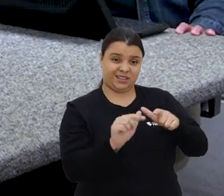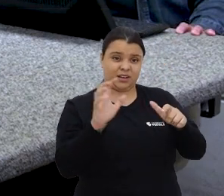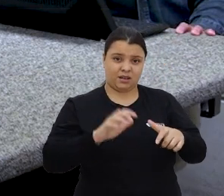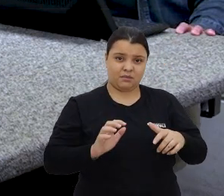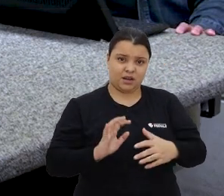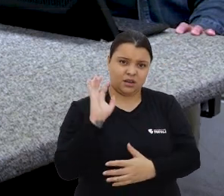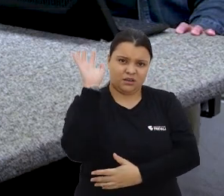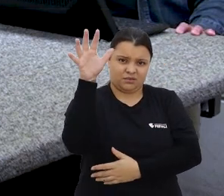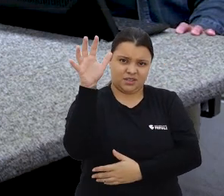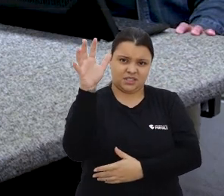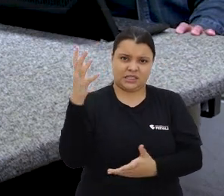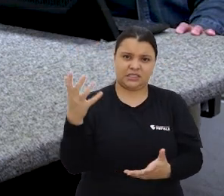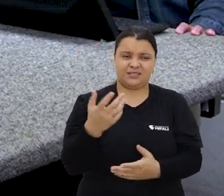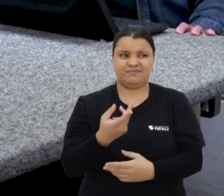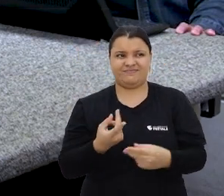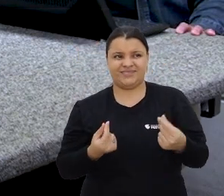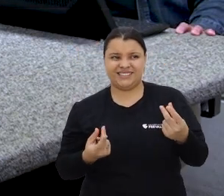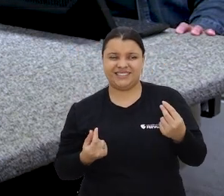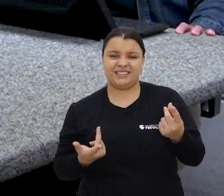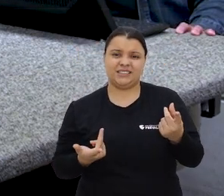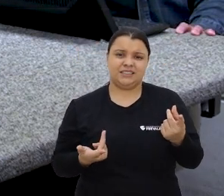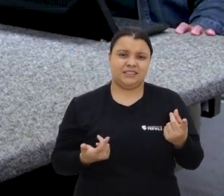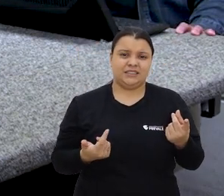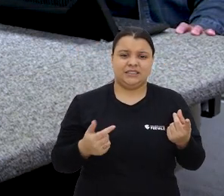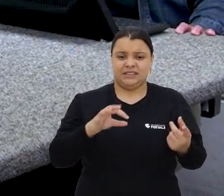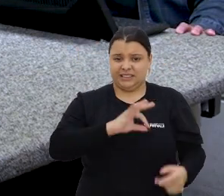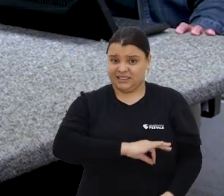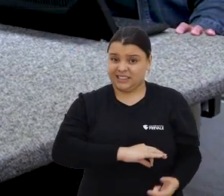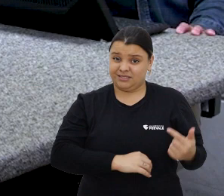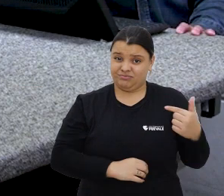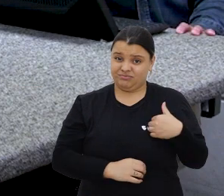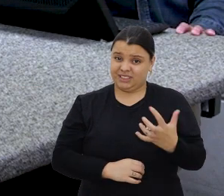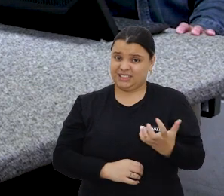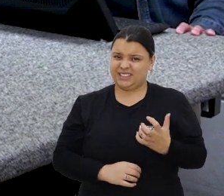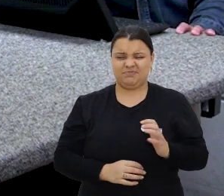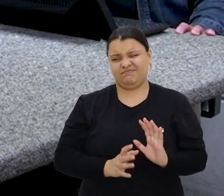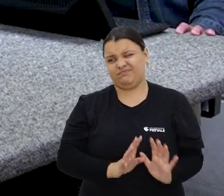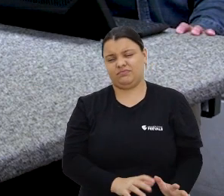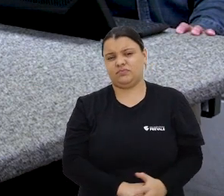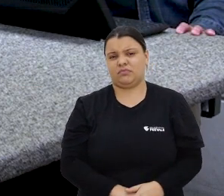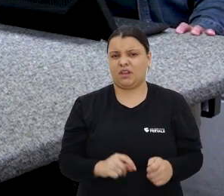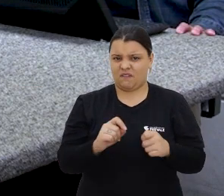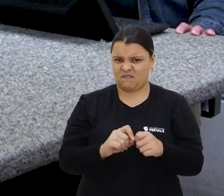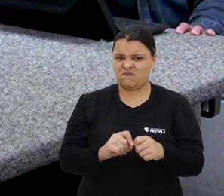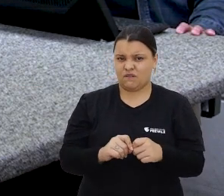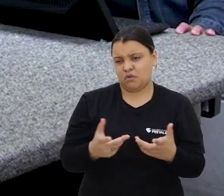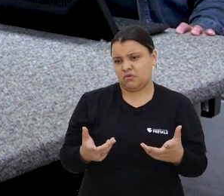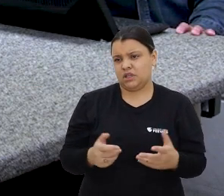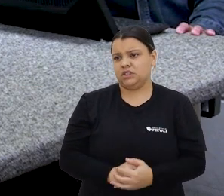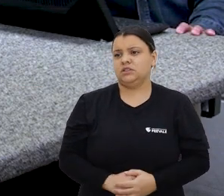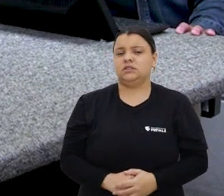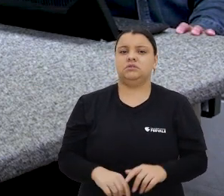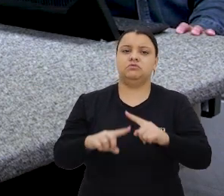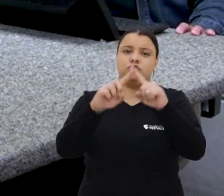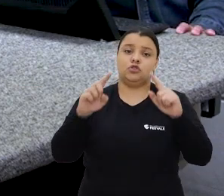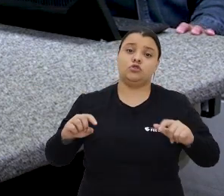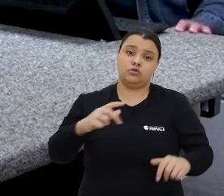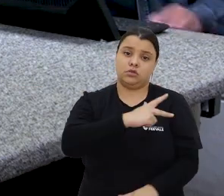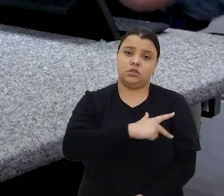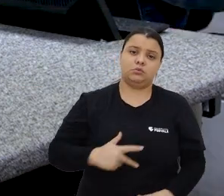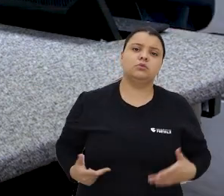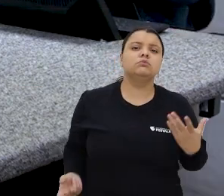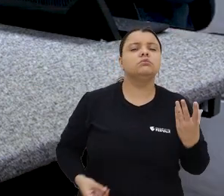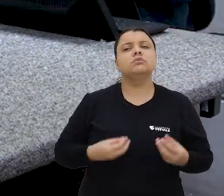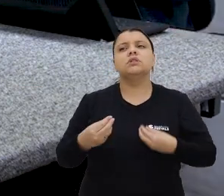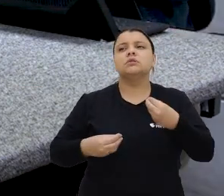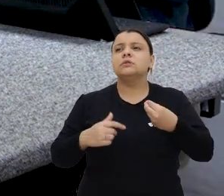dá uma rentabilidade que eu quero para mim. Né? Eu vou fazer um concurso público, também pode ser, mas eu quero trabalhar com alguma coisa